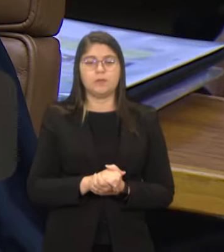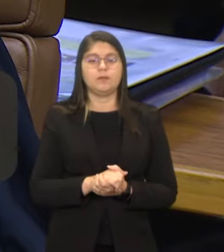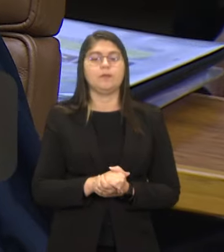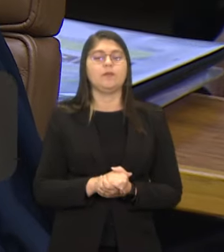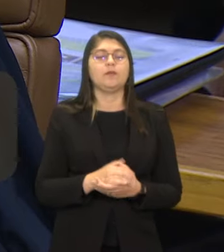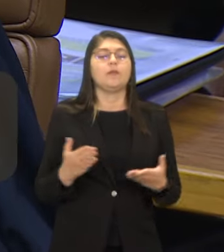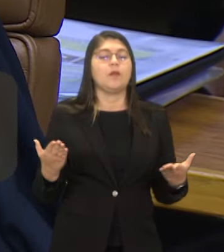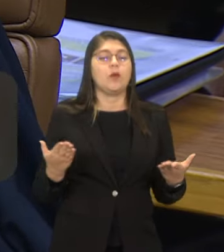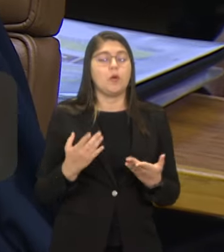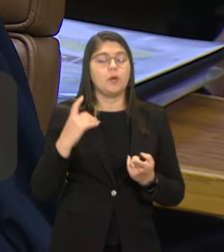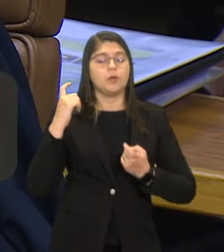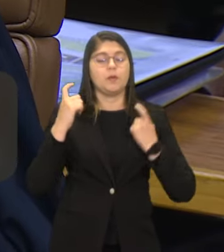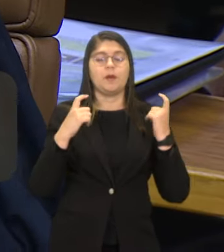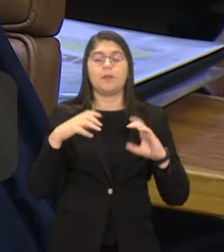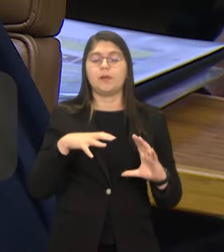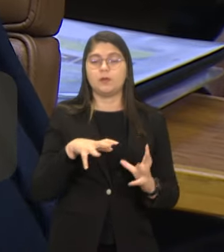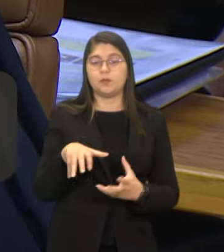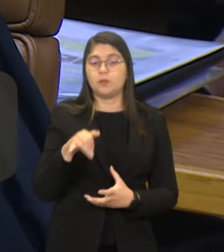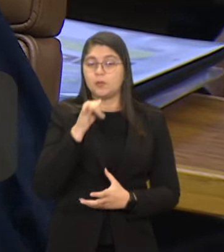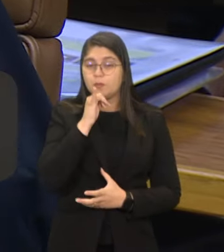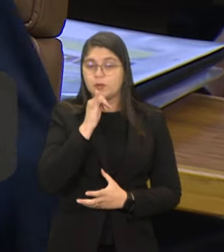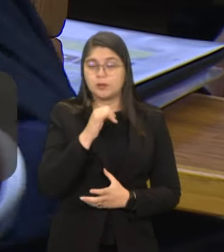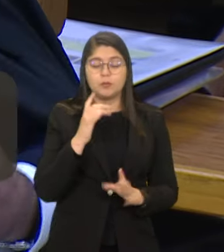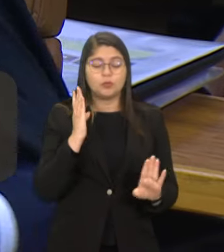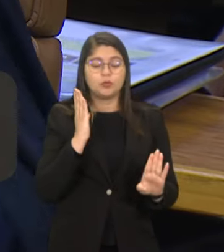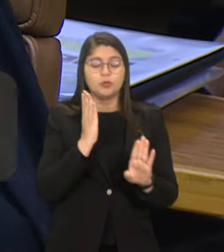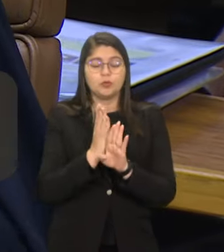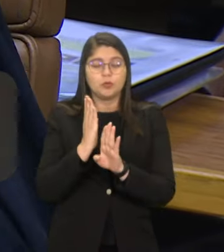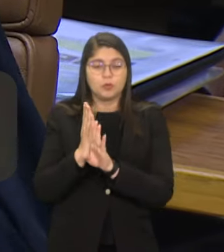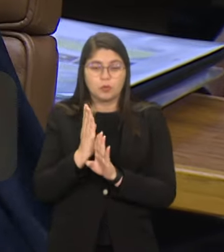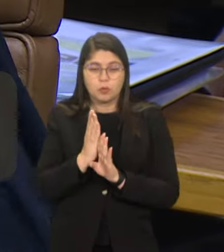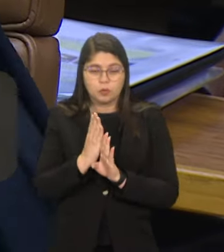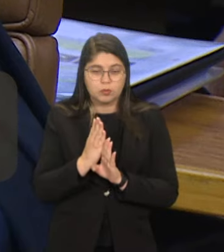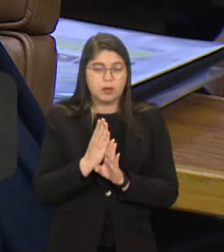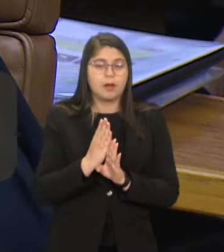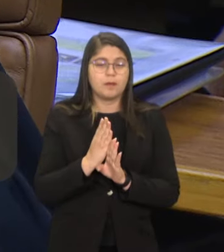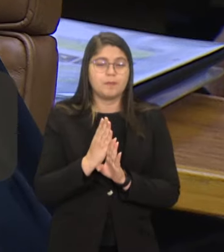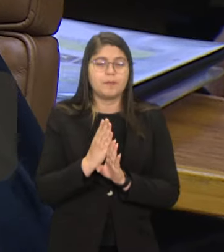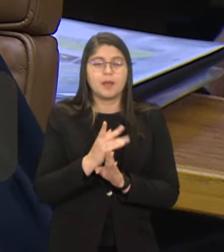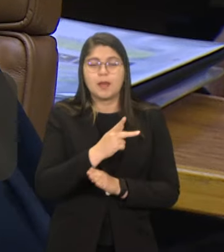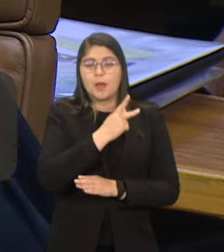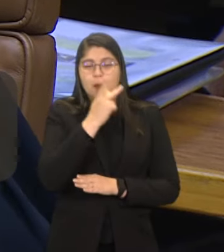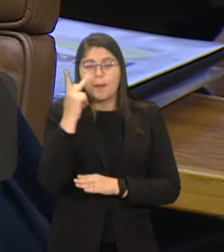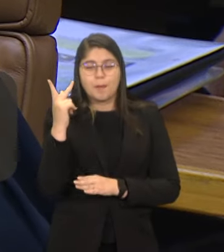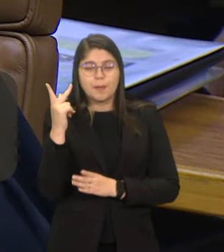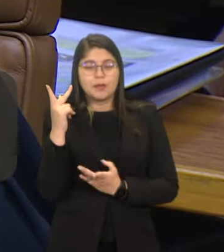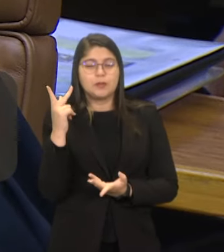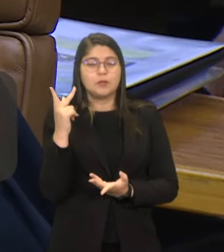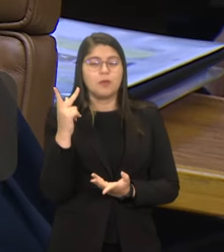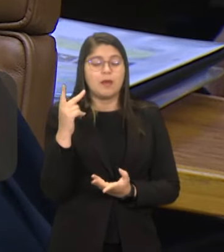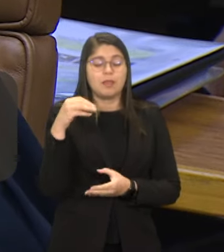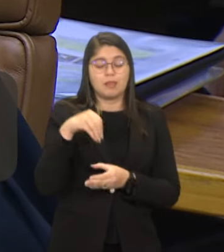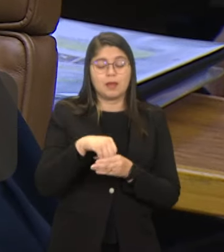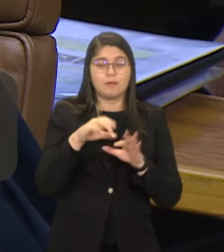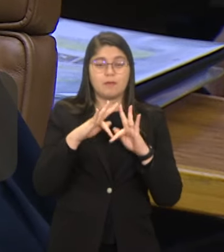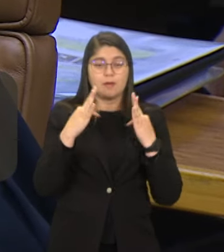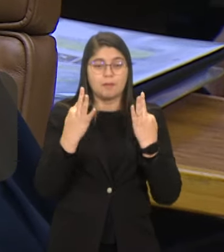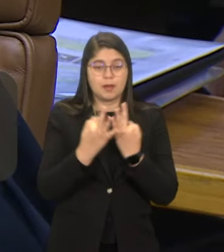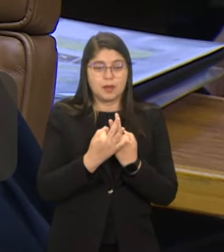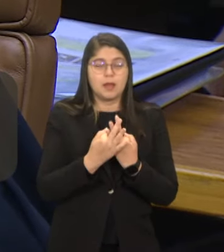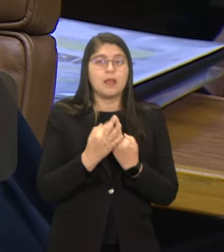há uma preocupação mundial, por exemplo, de se detectar, dentro de toda uma comunidade, aquelas pessoas que têm, na família, problema